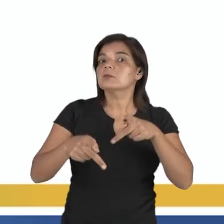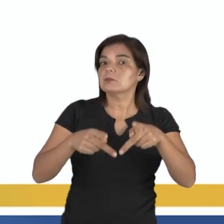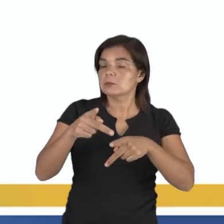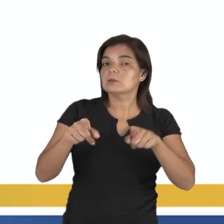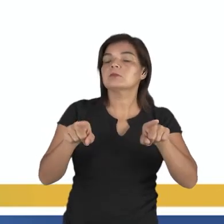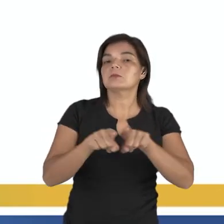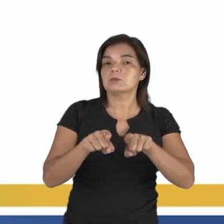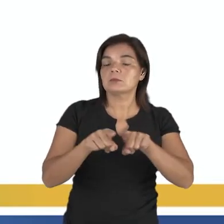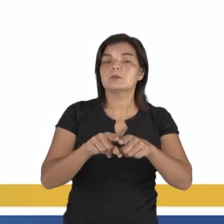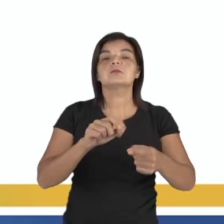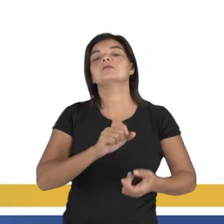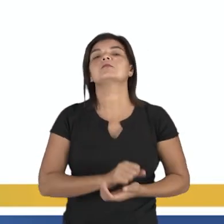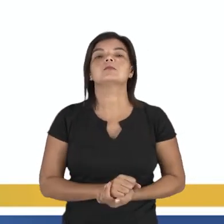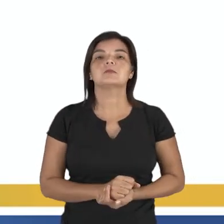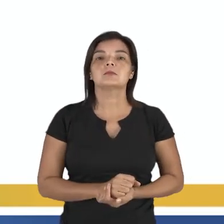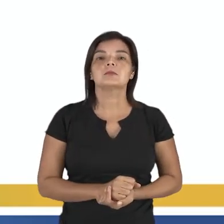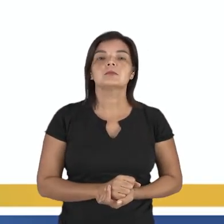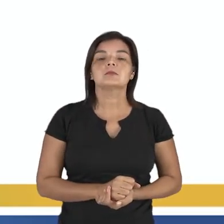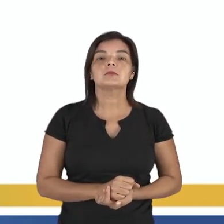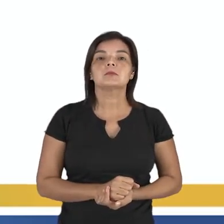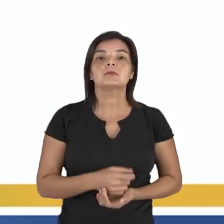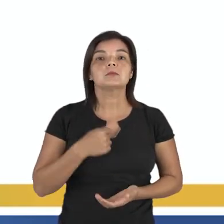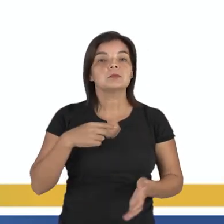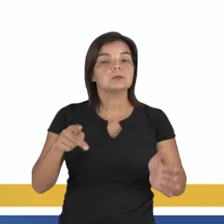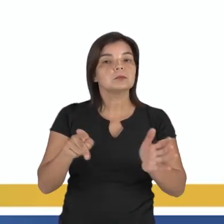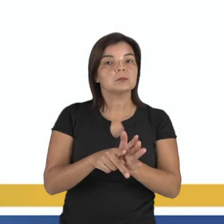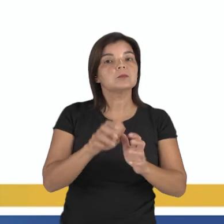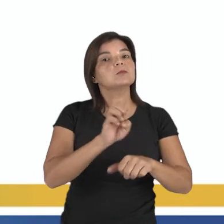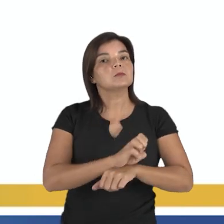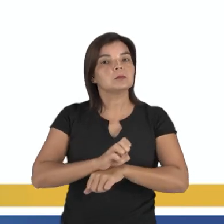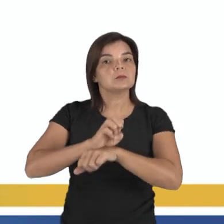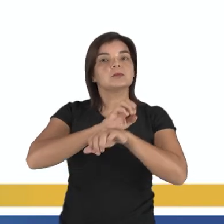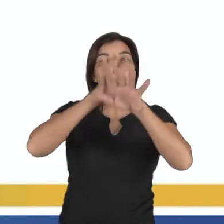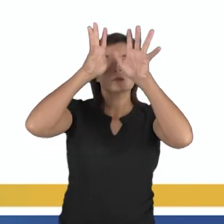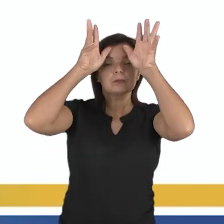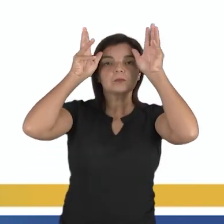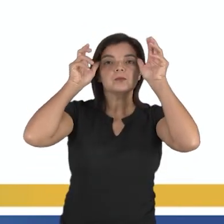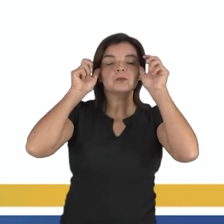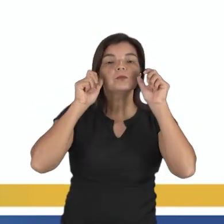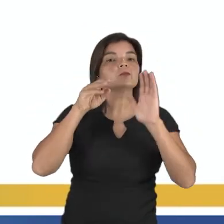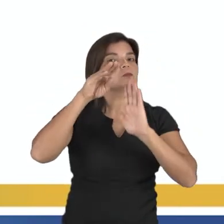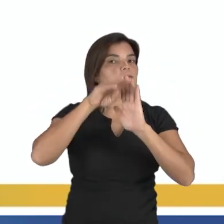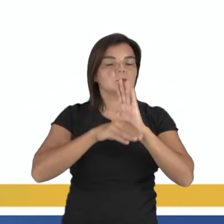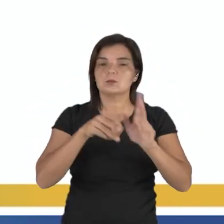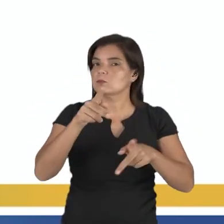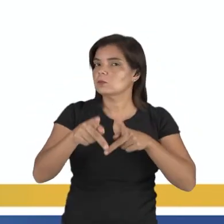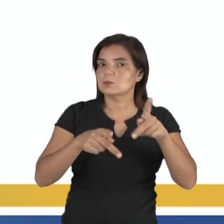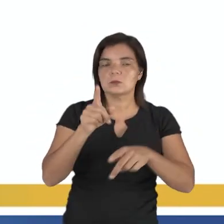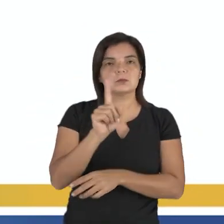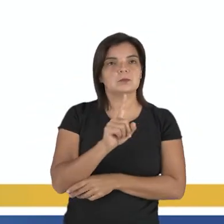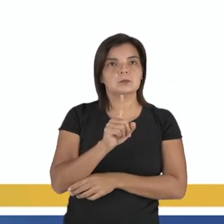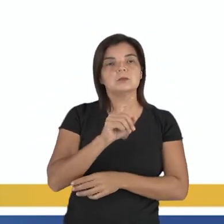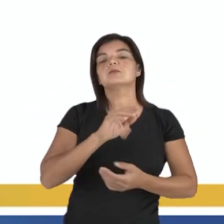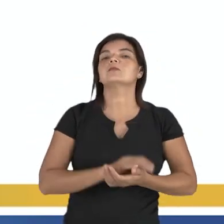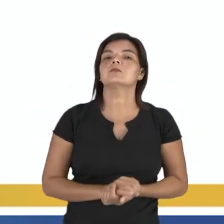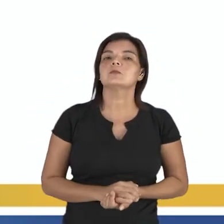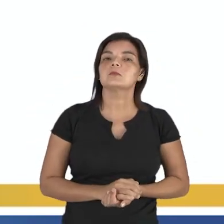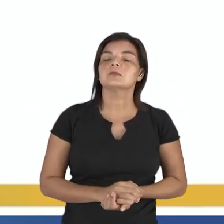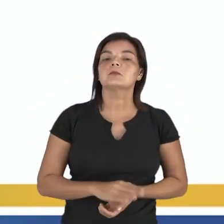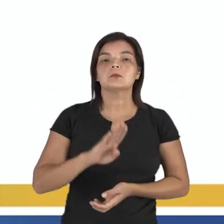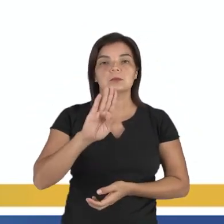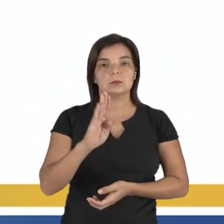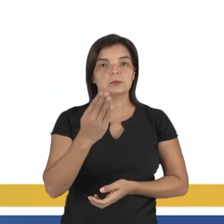A gente tem dentro inclusive da nossa própria região, o nosso Acre não é o que tem menos população. Então,